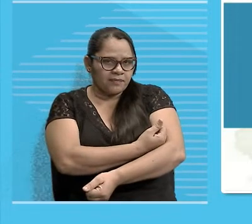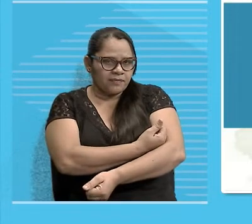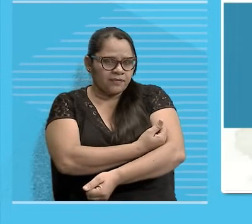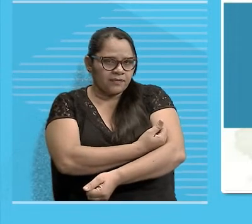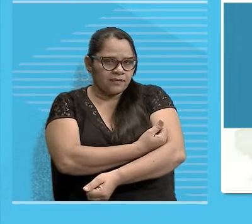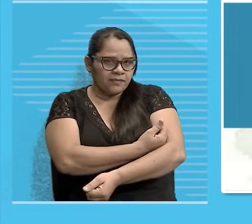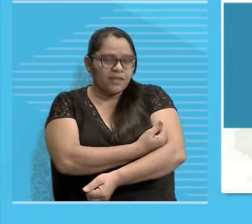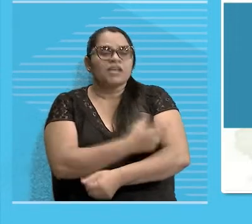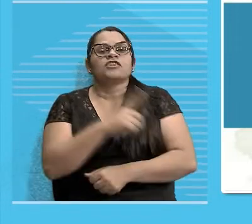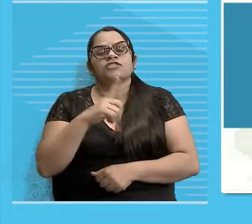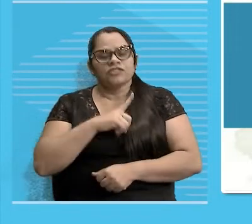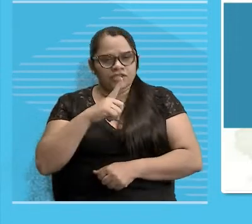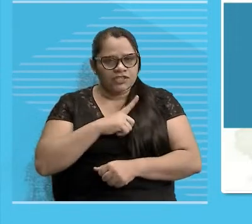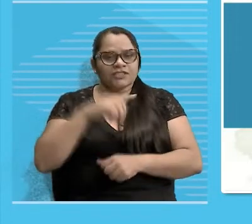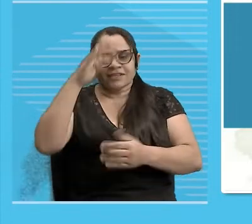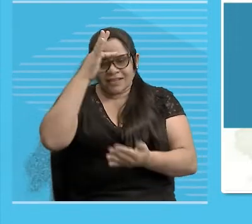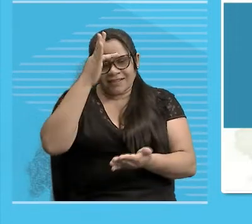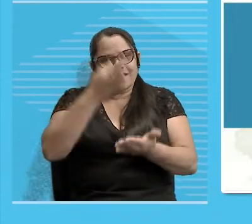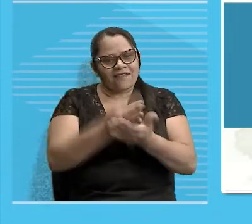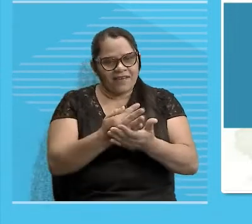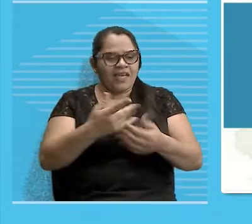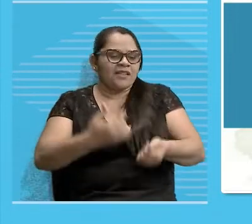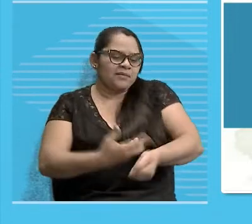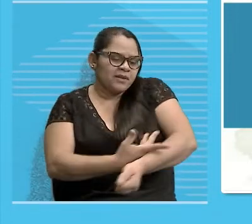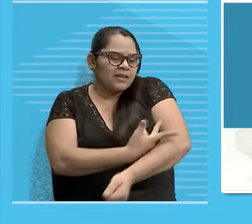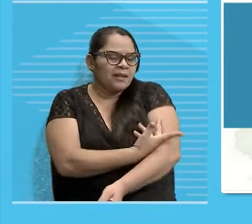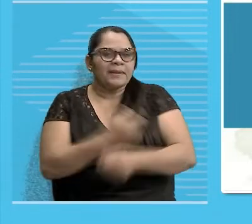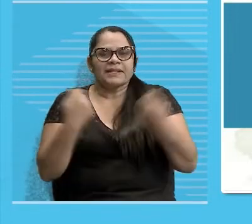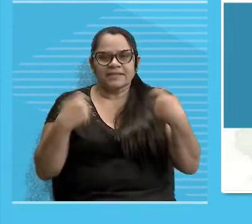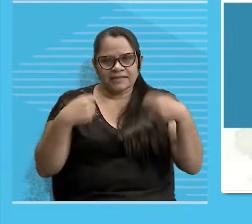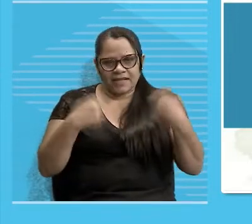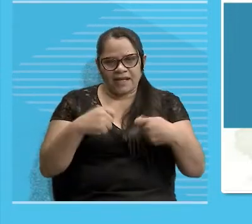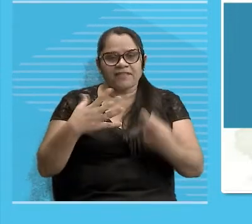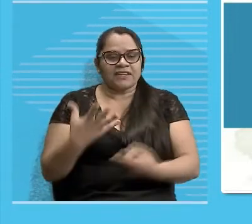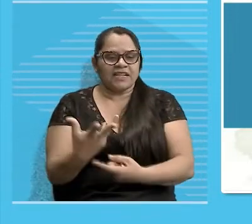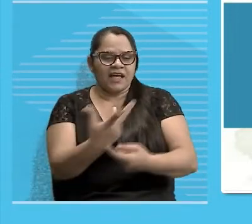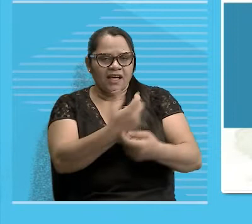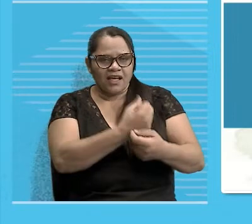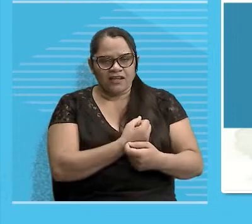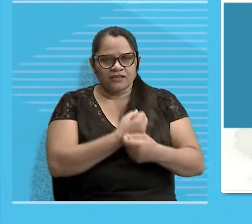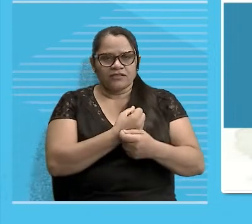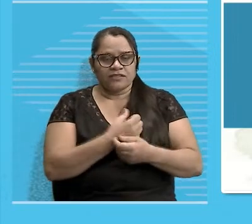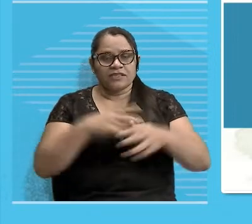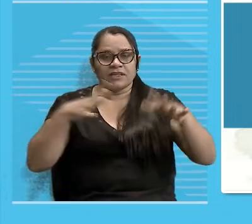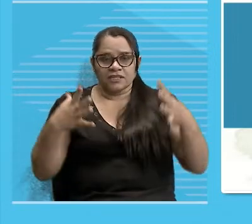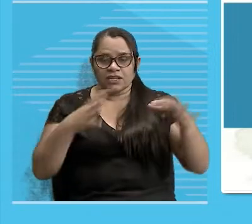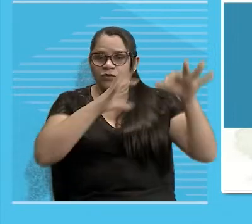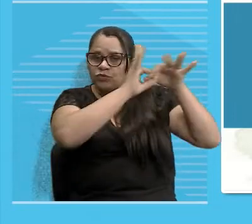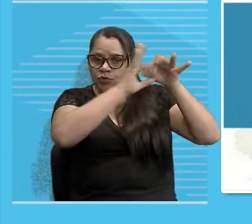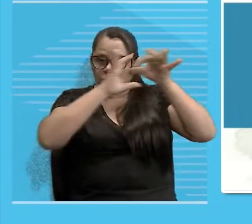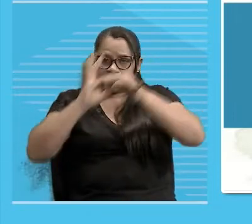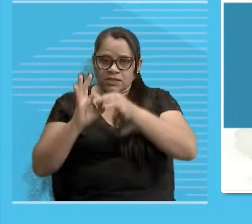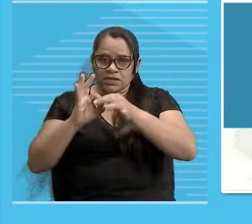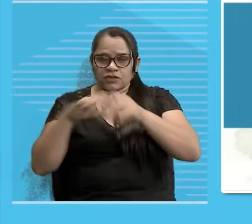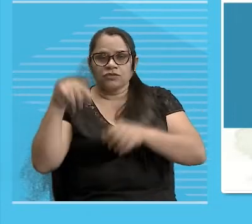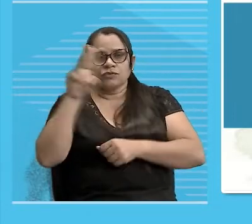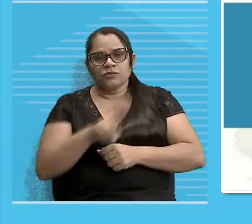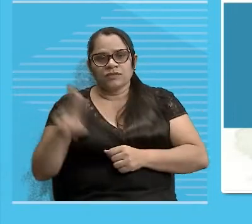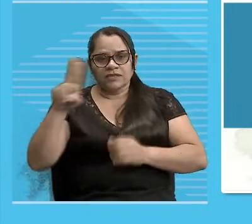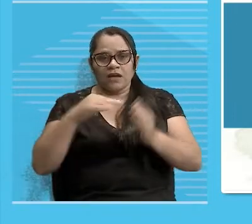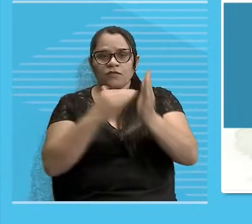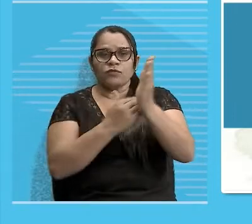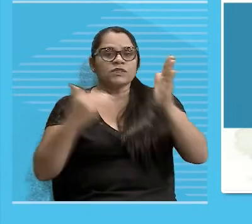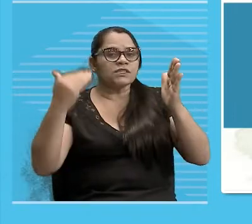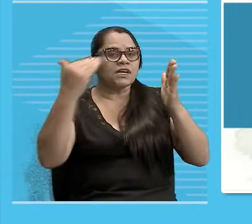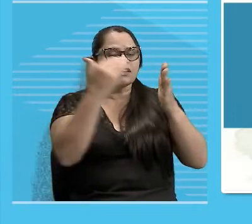tinha que se emocionar. E para isso você tinha arte. Olha que interessante. E nesse contexto eles usavam um